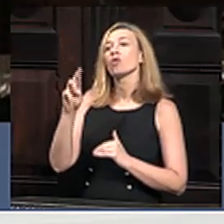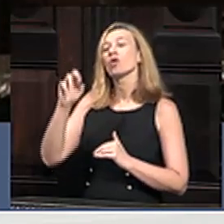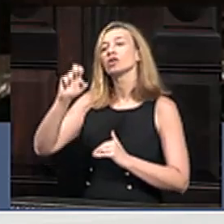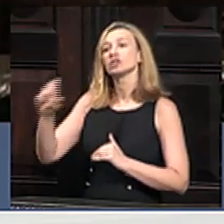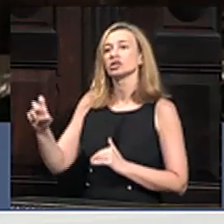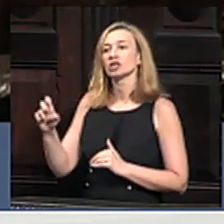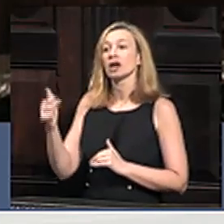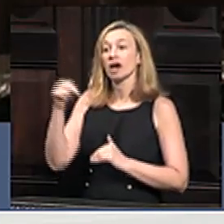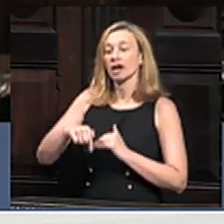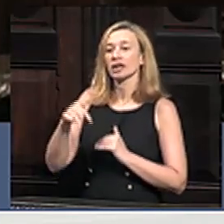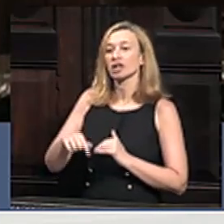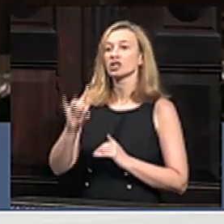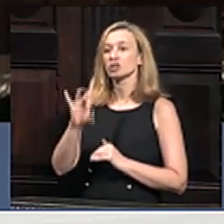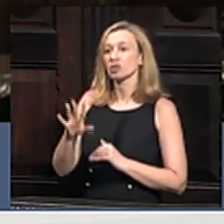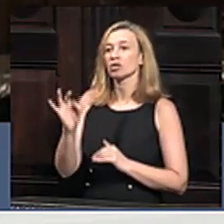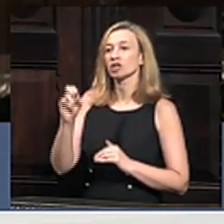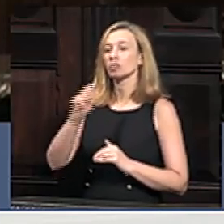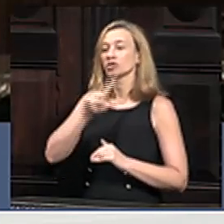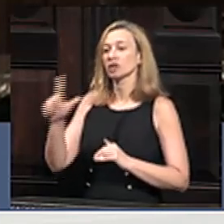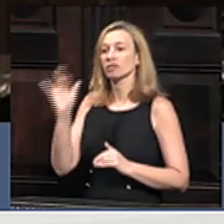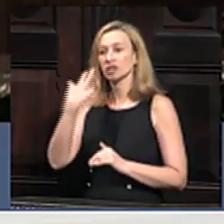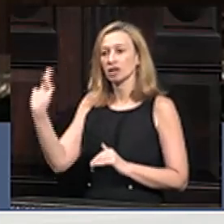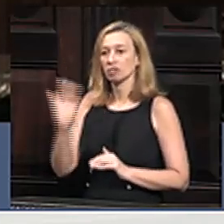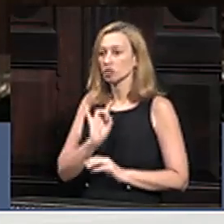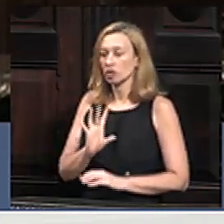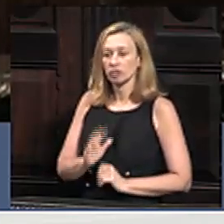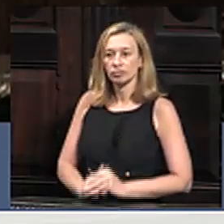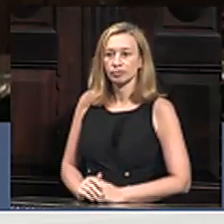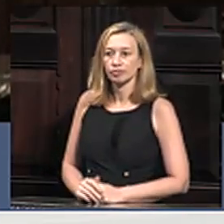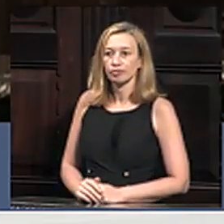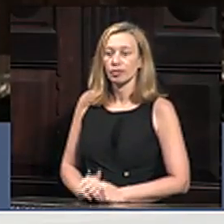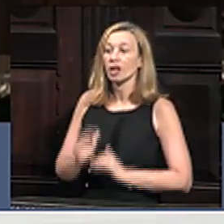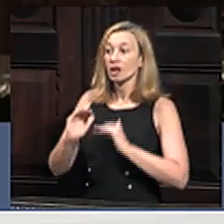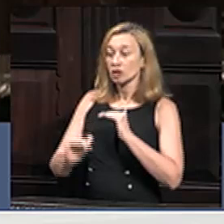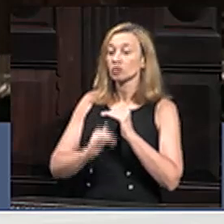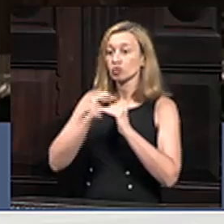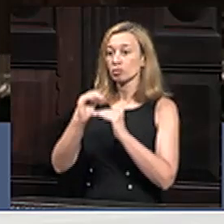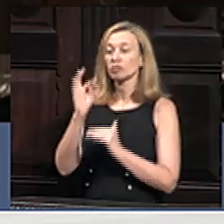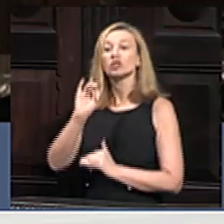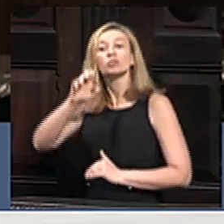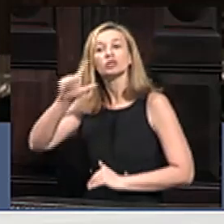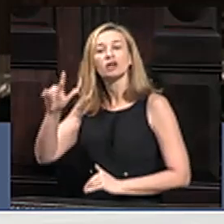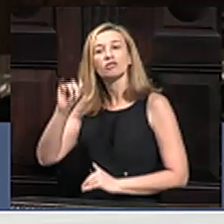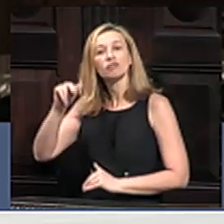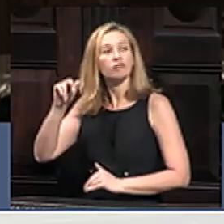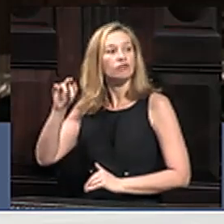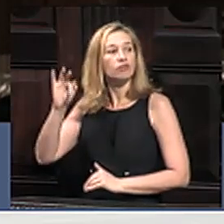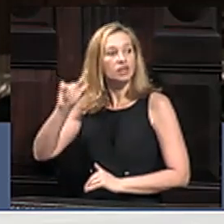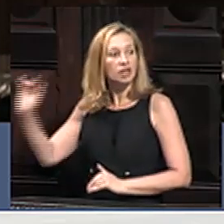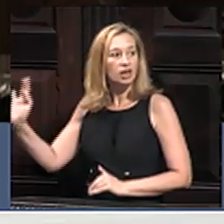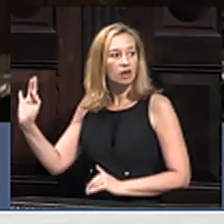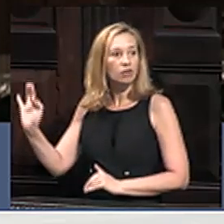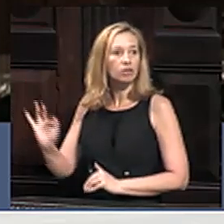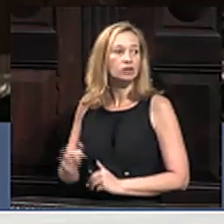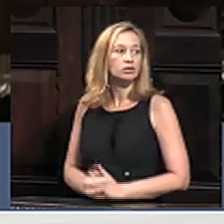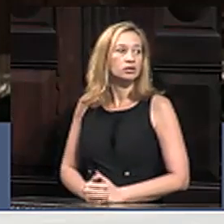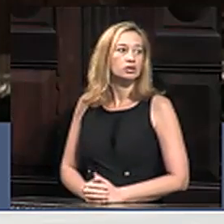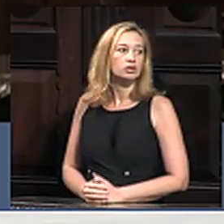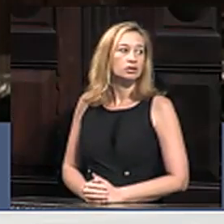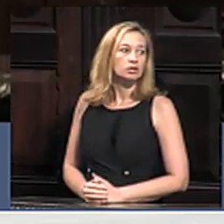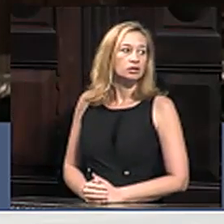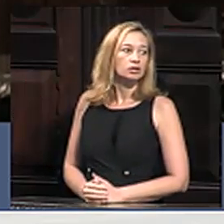o Supremo Tribunal Federal. E o Supremo Tribunal Federal, reitero, há